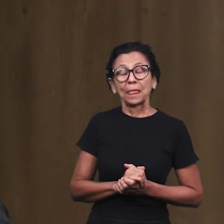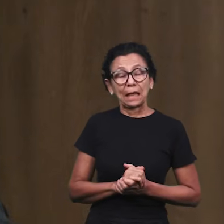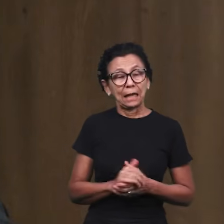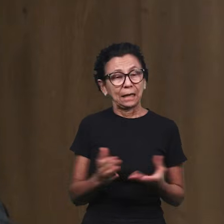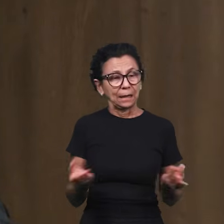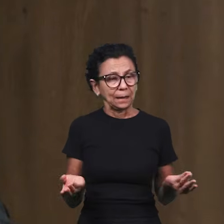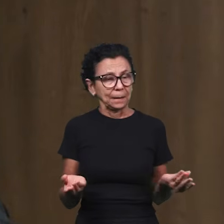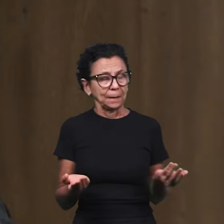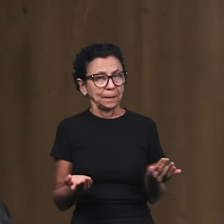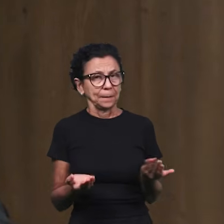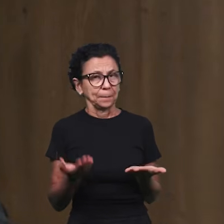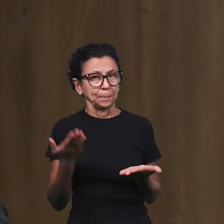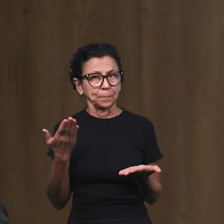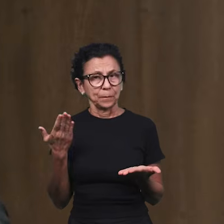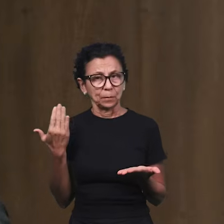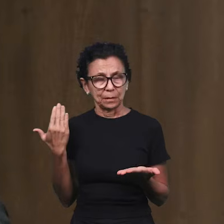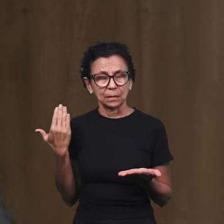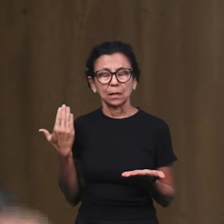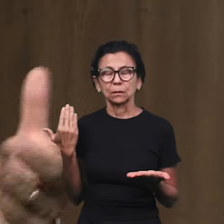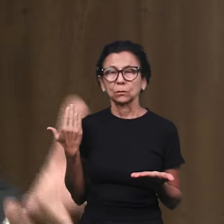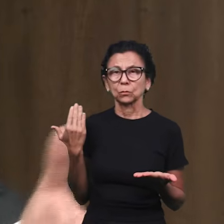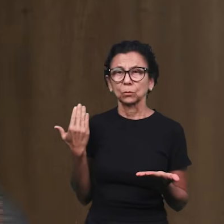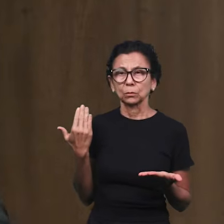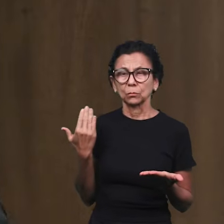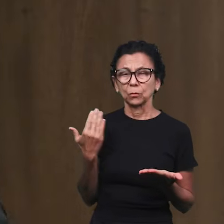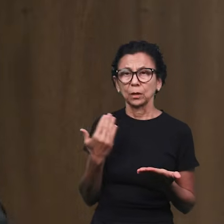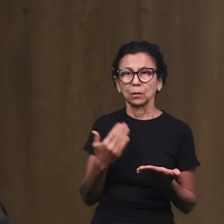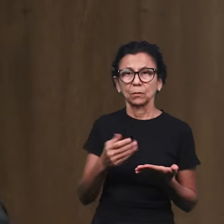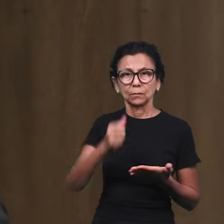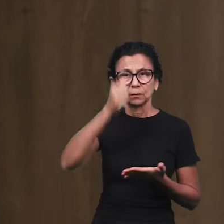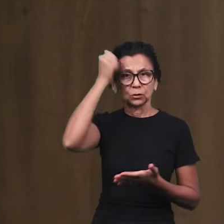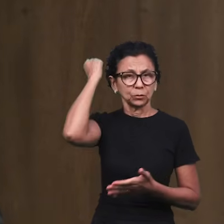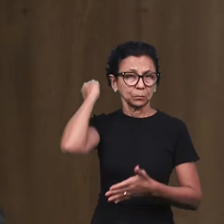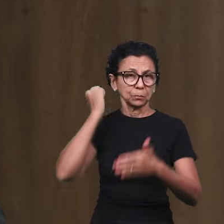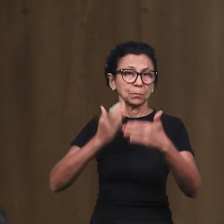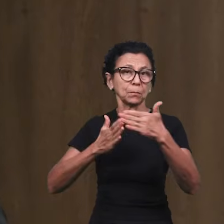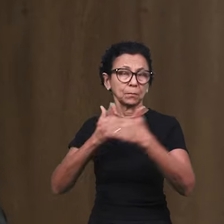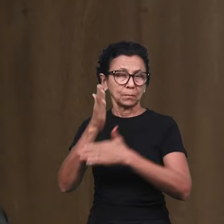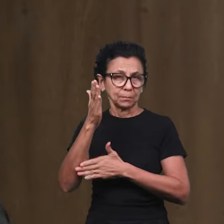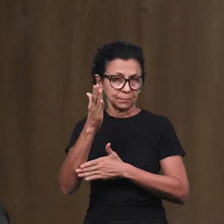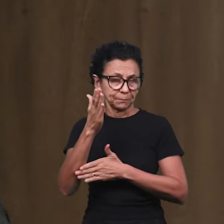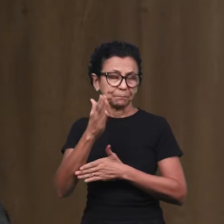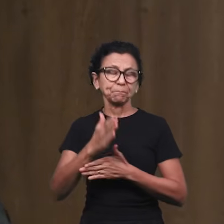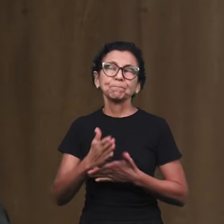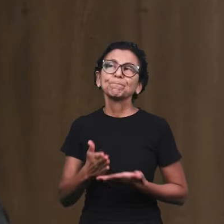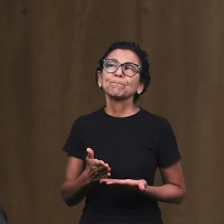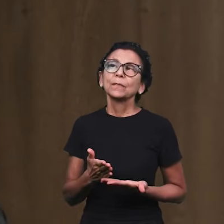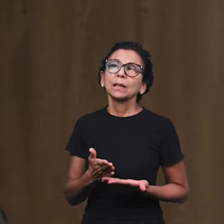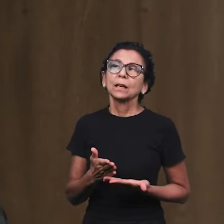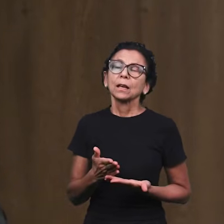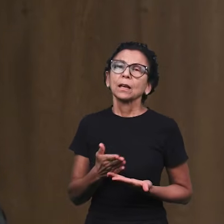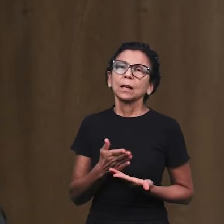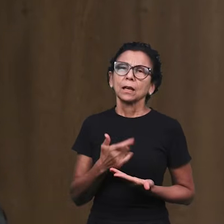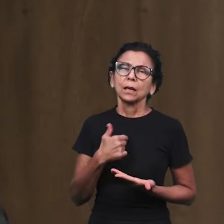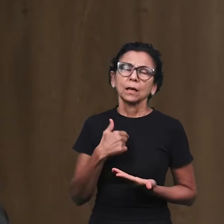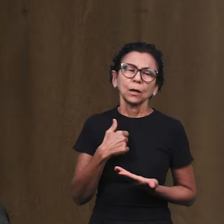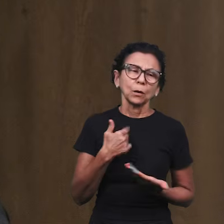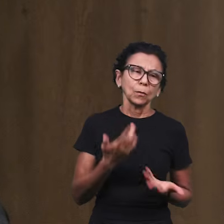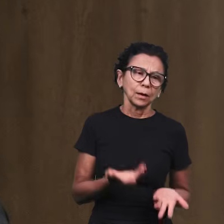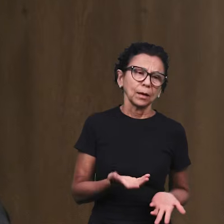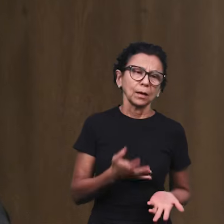logo que eu comecei, logo que eu passei no vestibular, né, eu conheci,